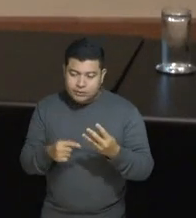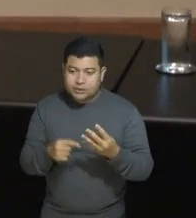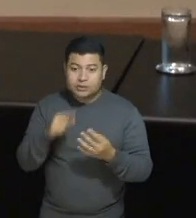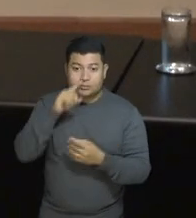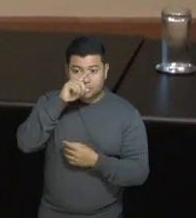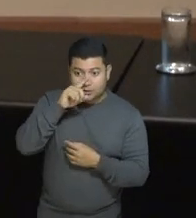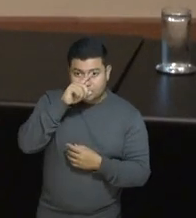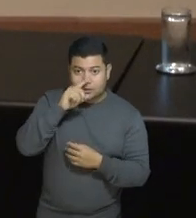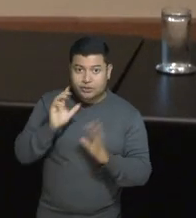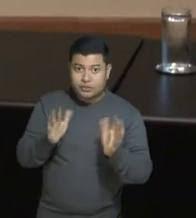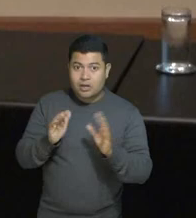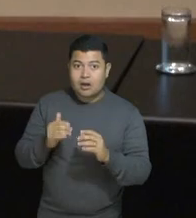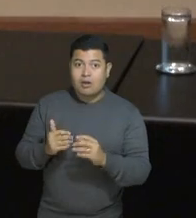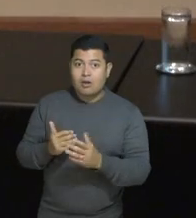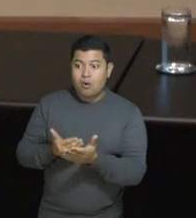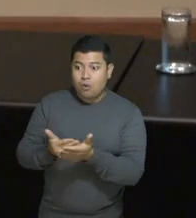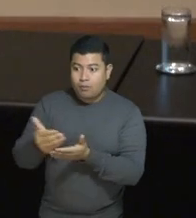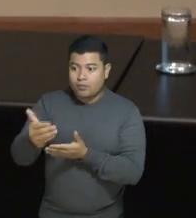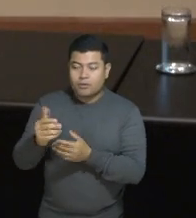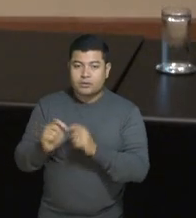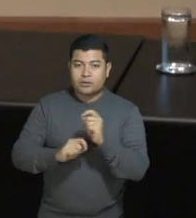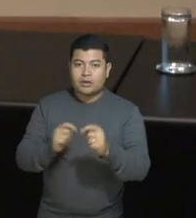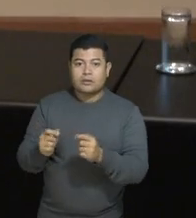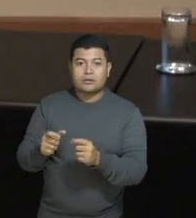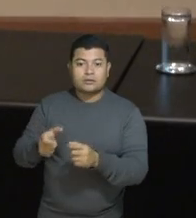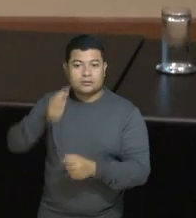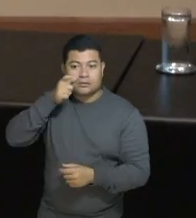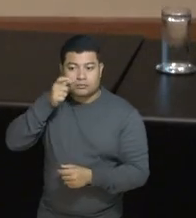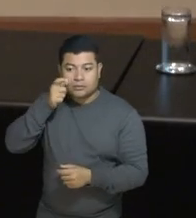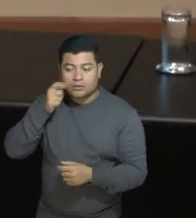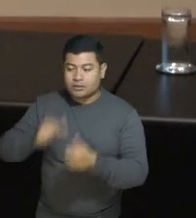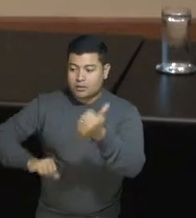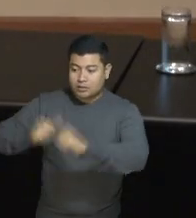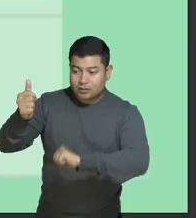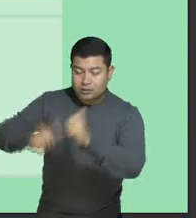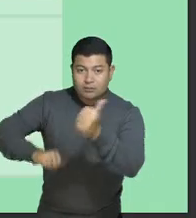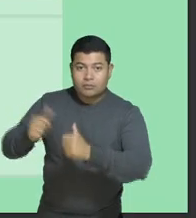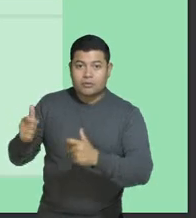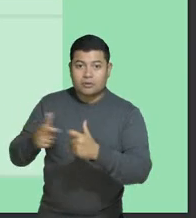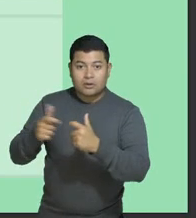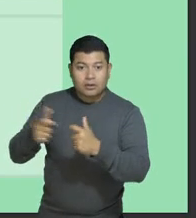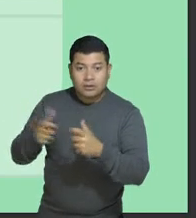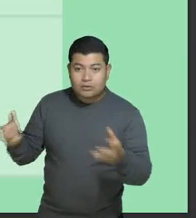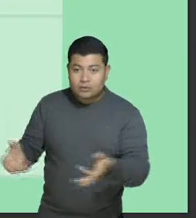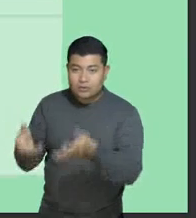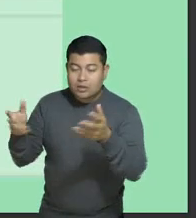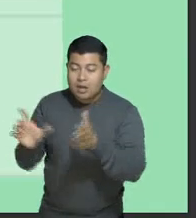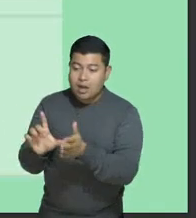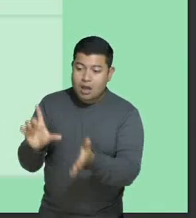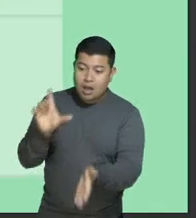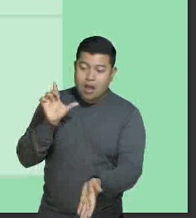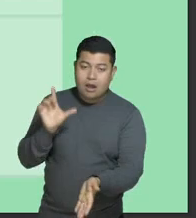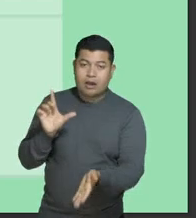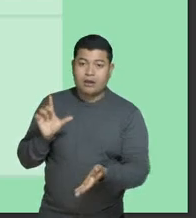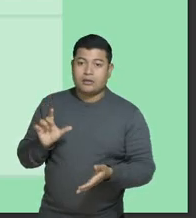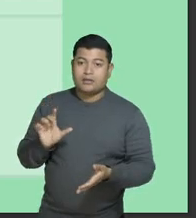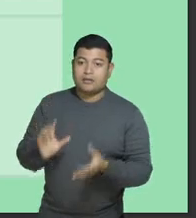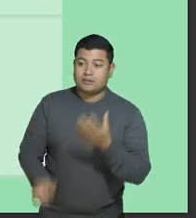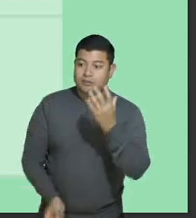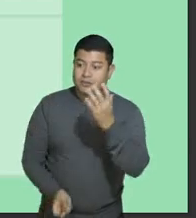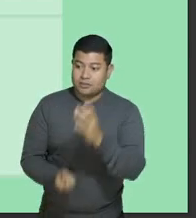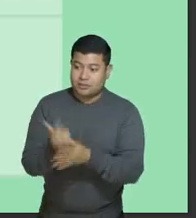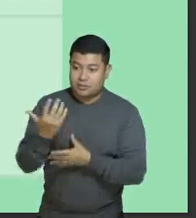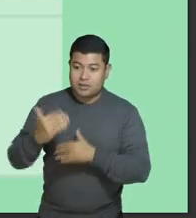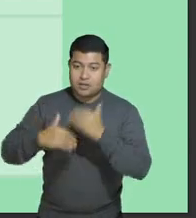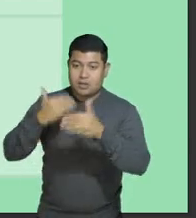consegue encaminhar para um atendimento, para uma avaliação, para um estímulo, antes de esperar o final do ciclo